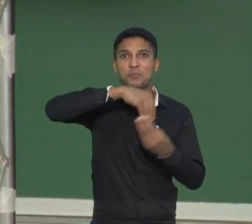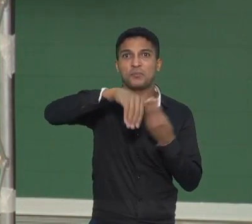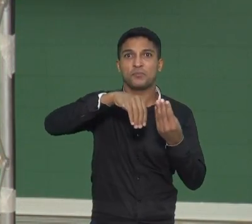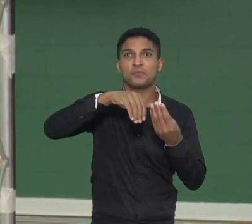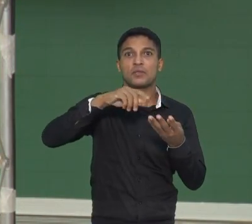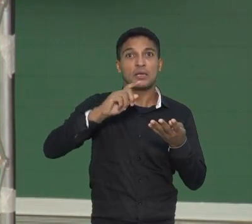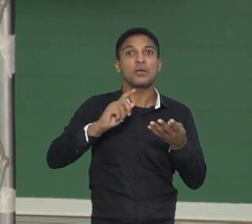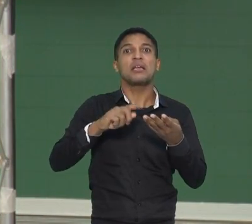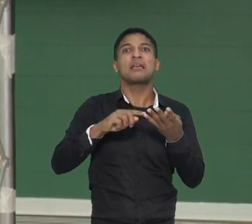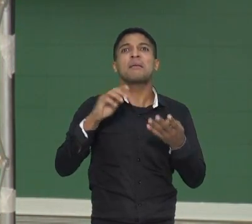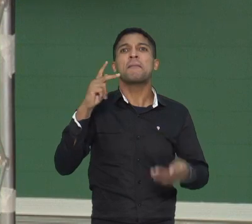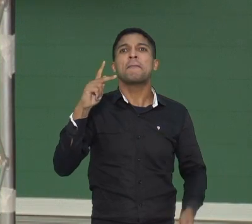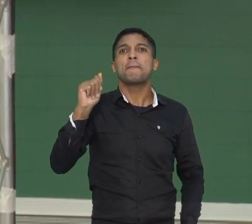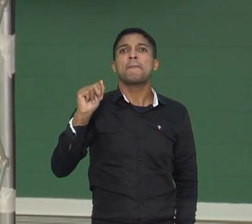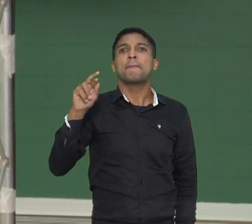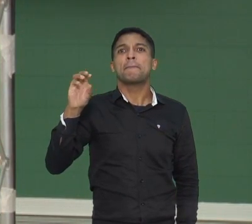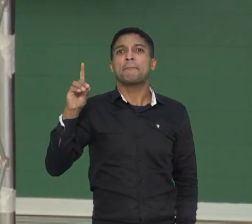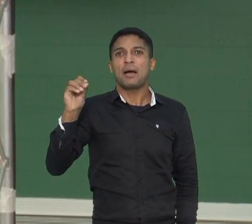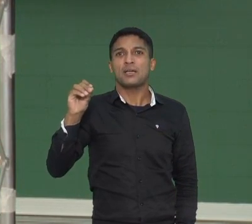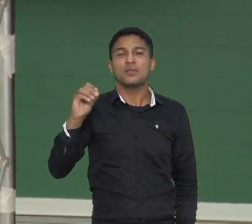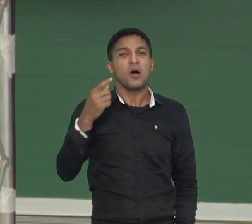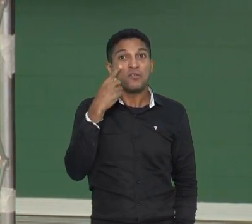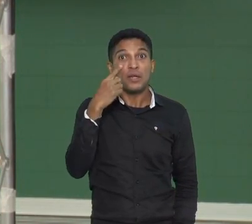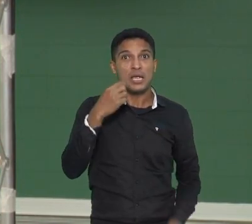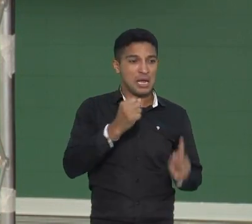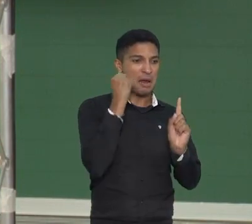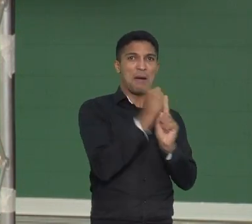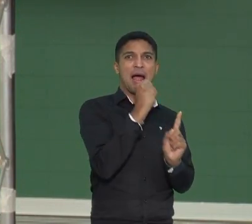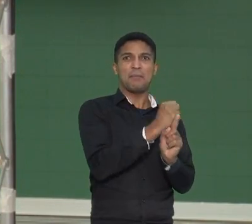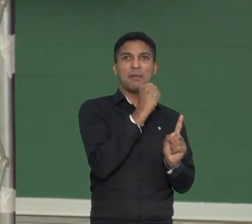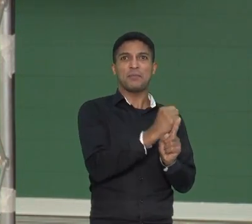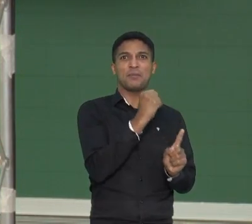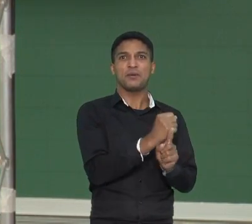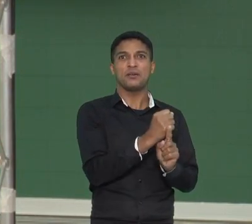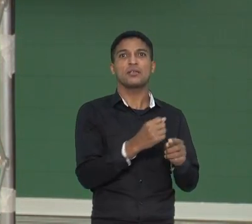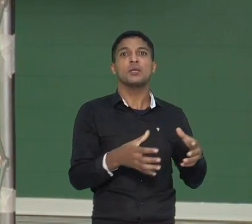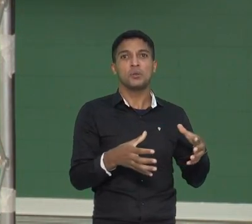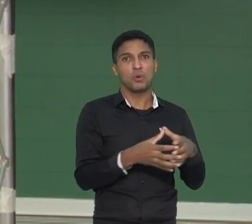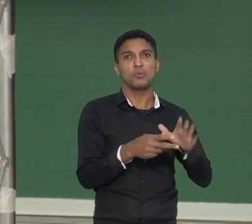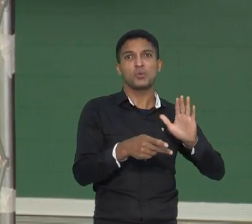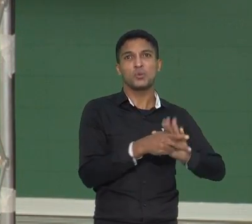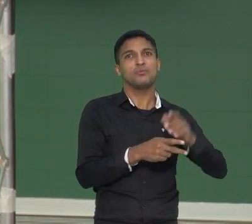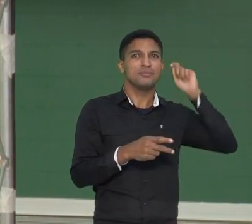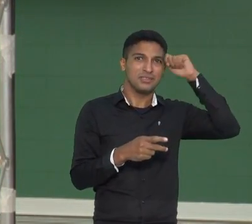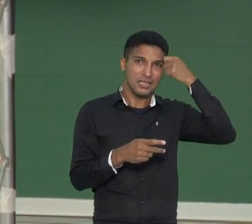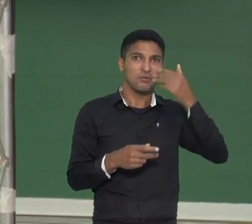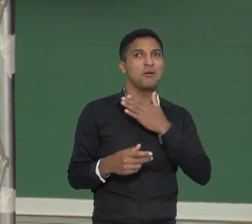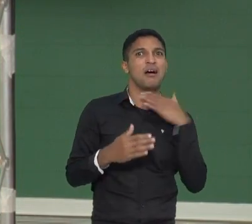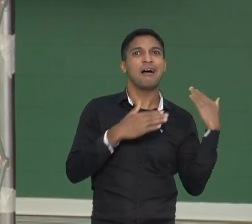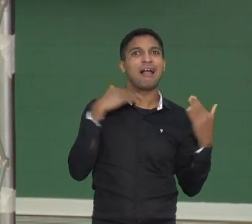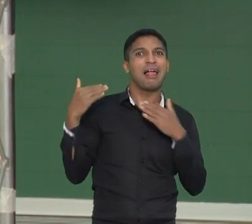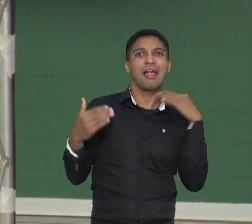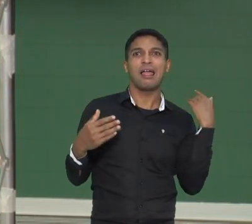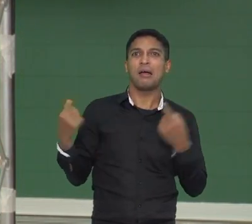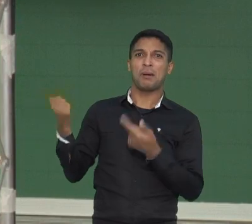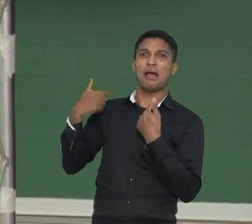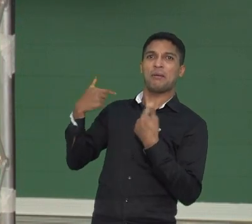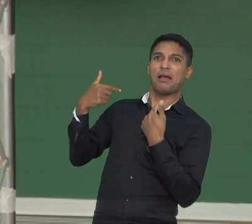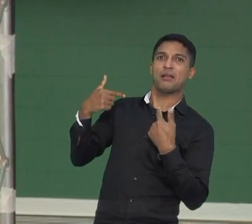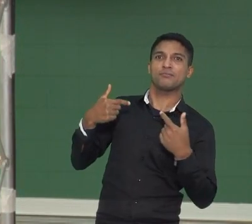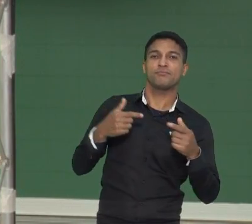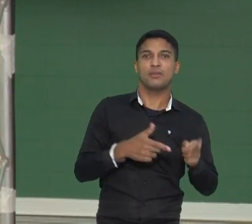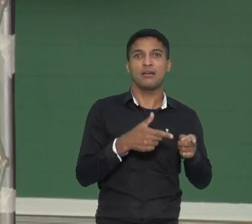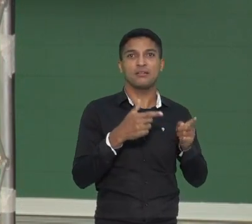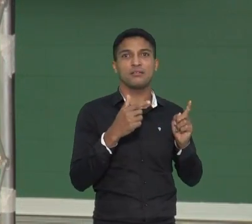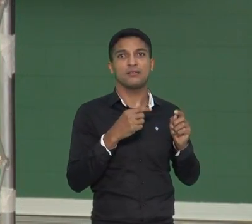71%, tá, dos assassinatos acontecem com essa população, um aspecto negativo. E ocupantes